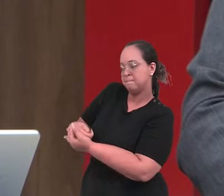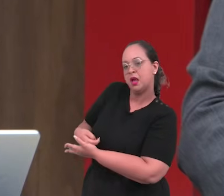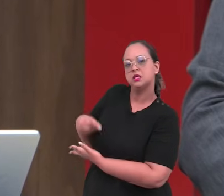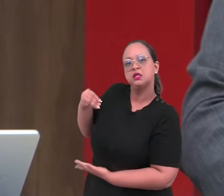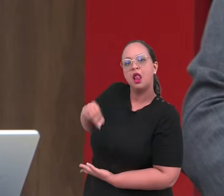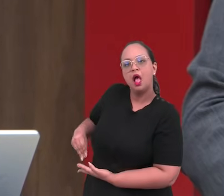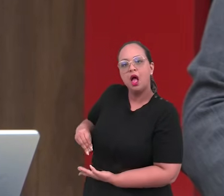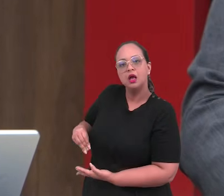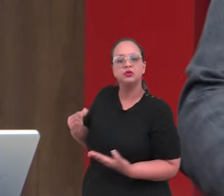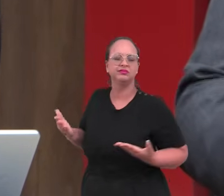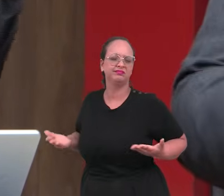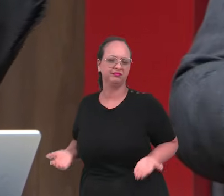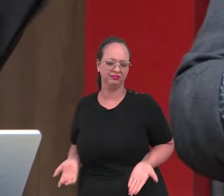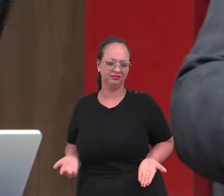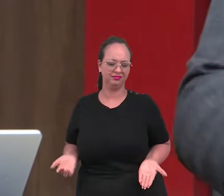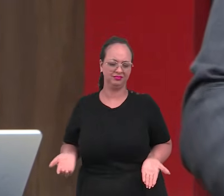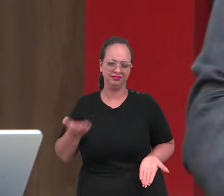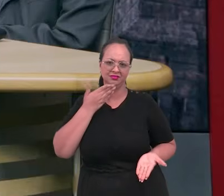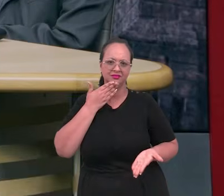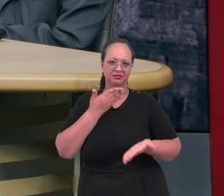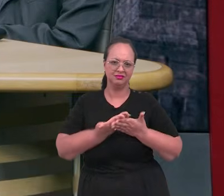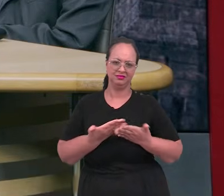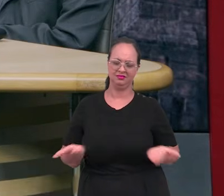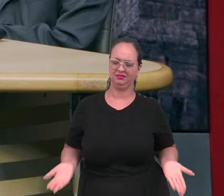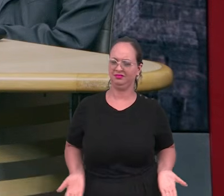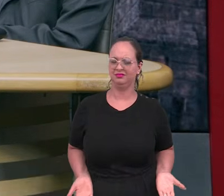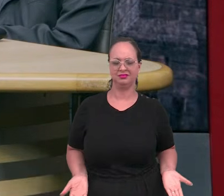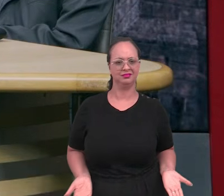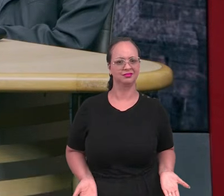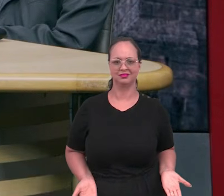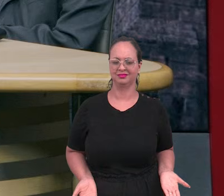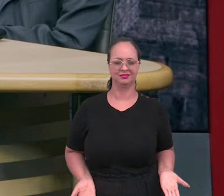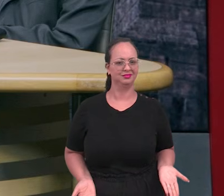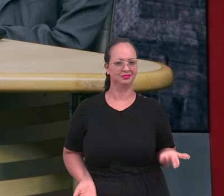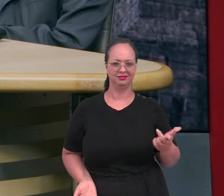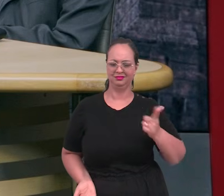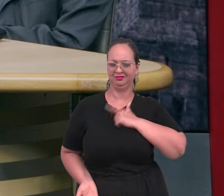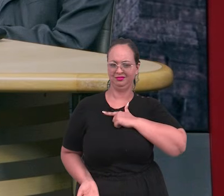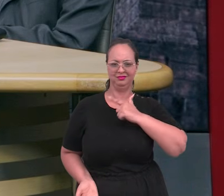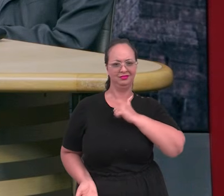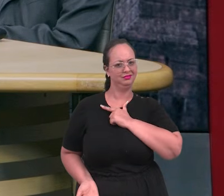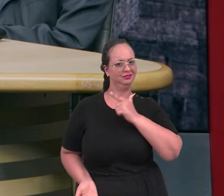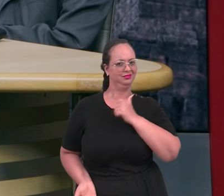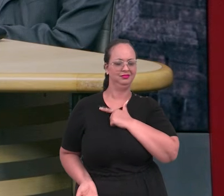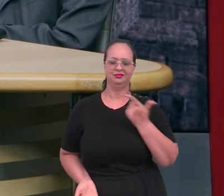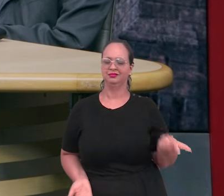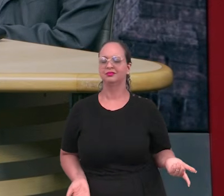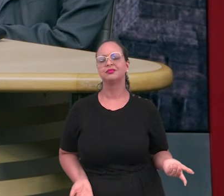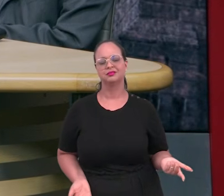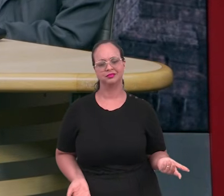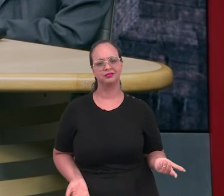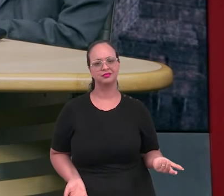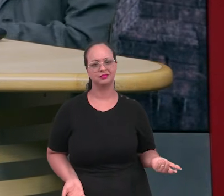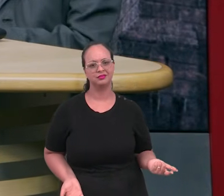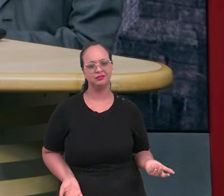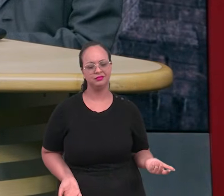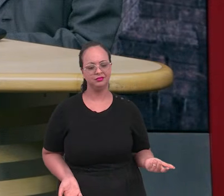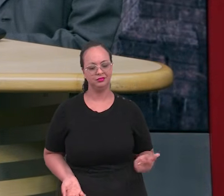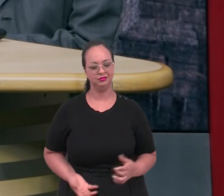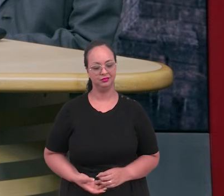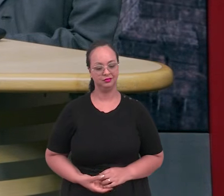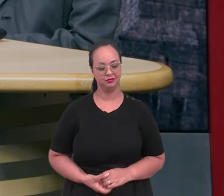um termo assim, entre aspas. Muito escandaloso. Escandaloso o negócio, ficou um negócio muito... Eles assustaram com o que deu, né?